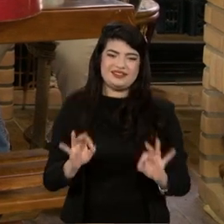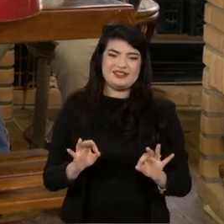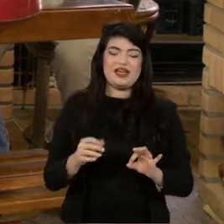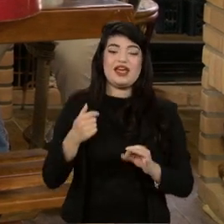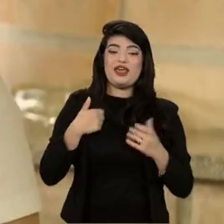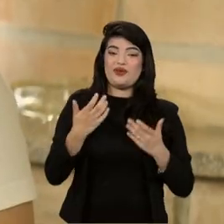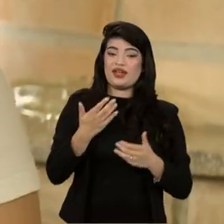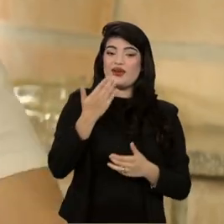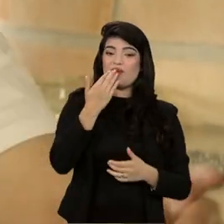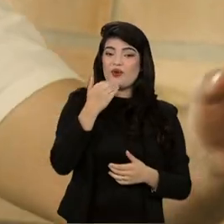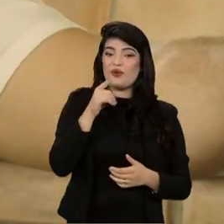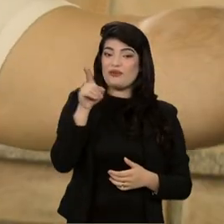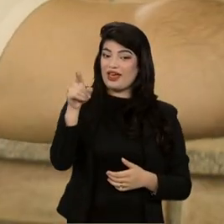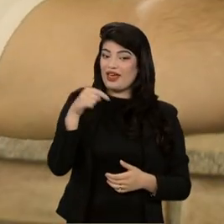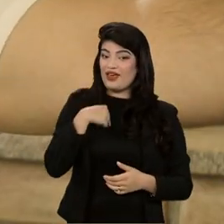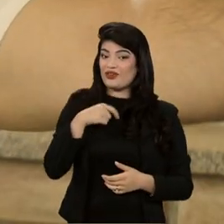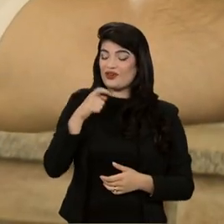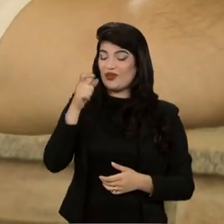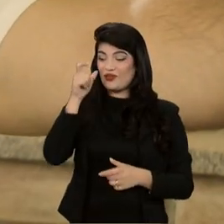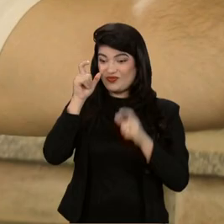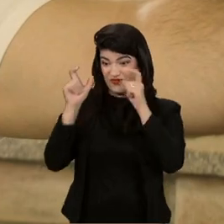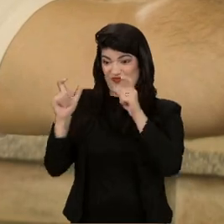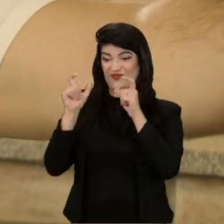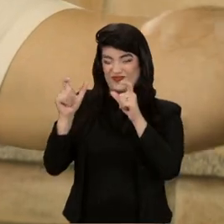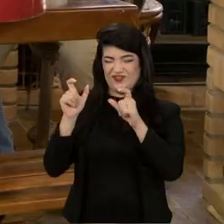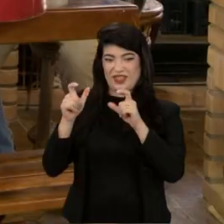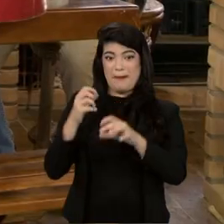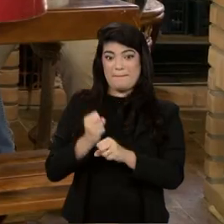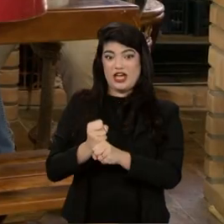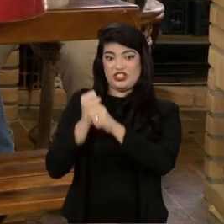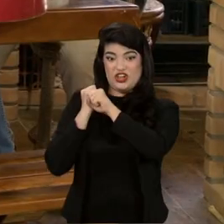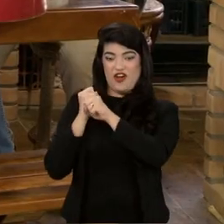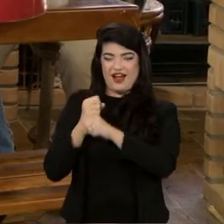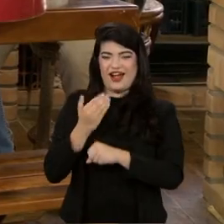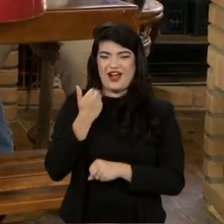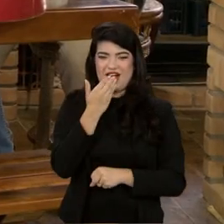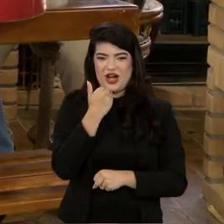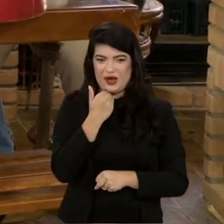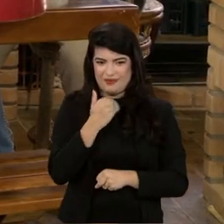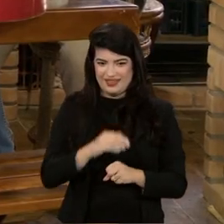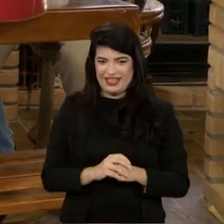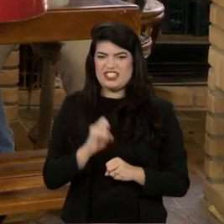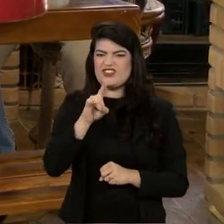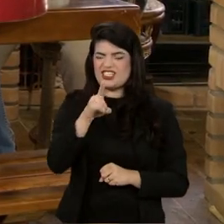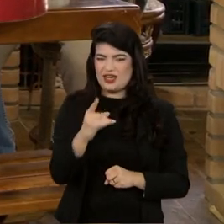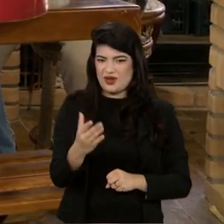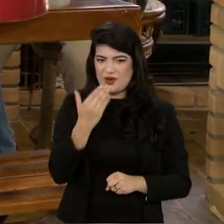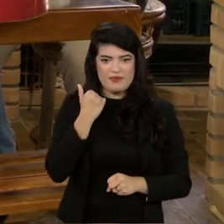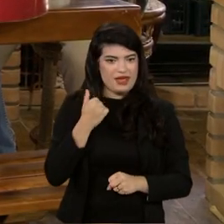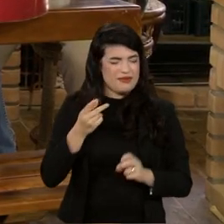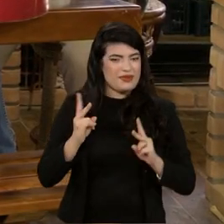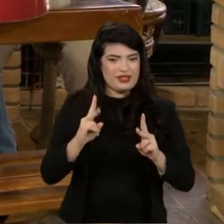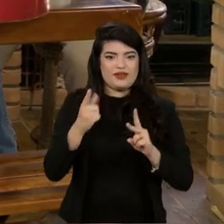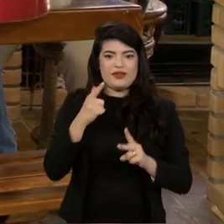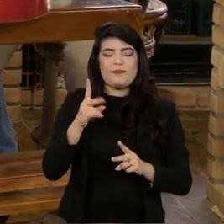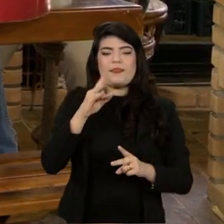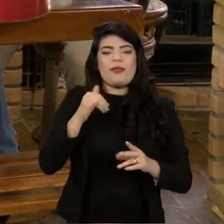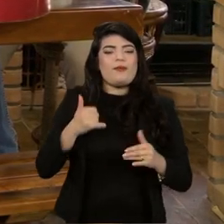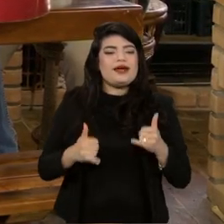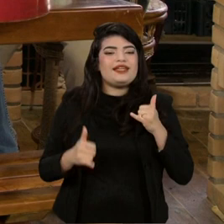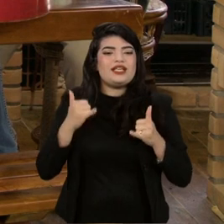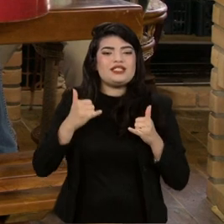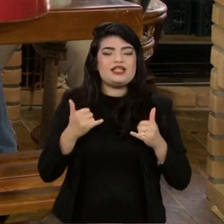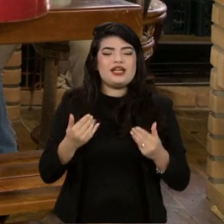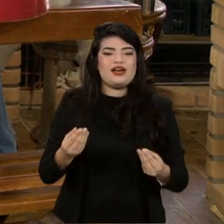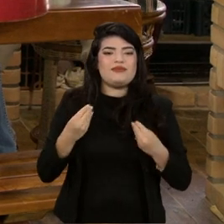quero comer aquela aquela mandioca. Essa casa nunca mais será a mesma. Vai ficar essa energia